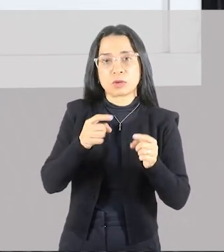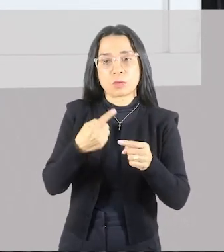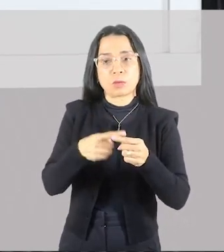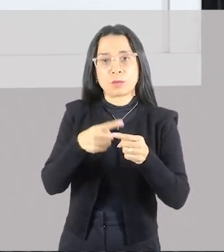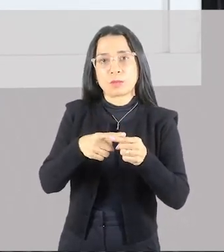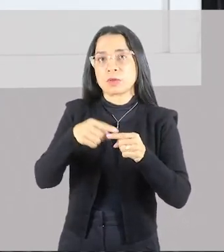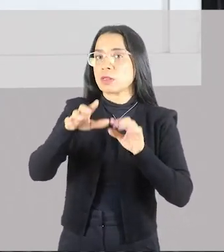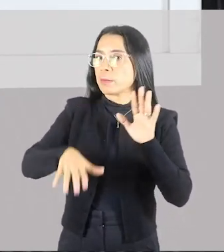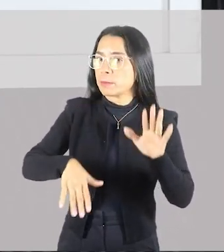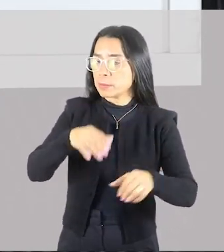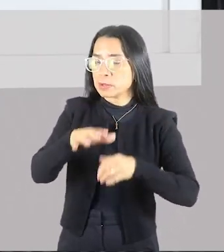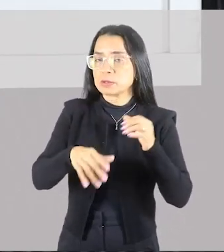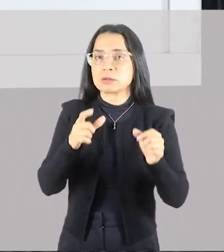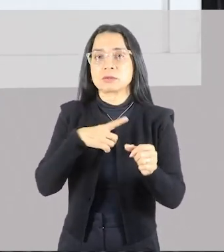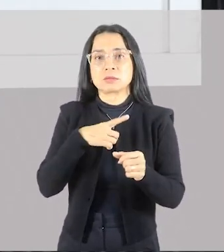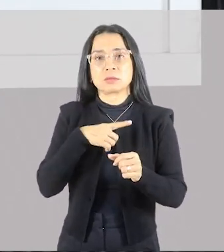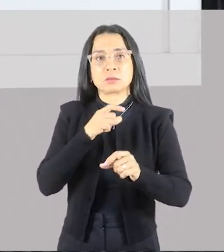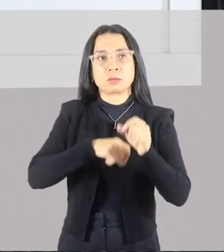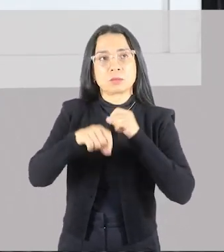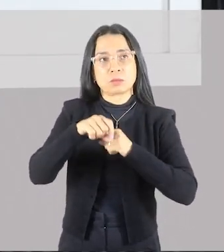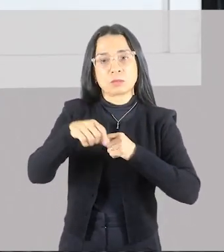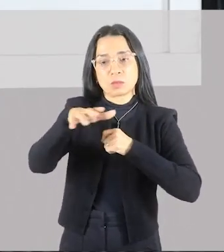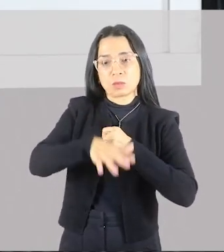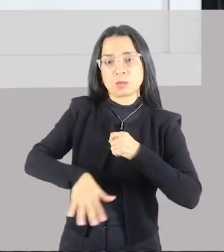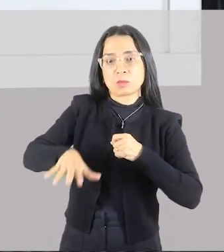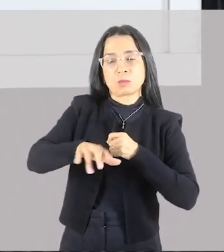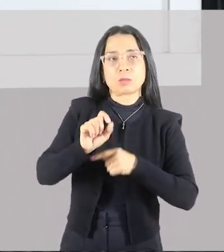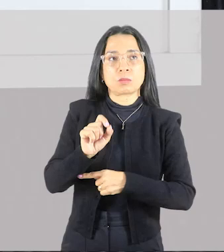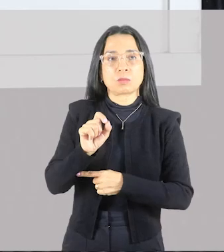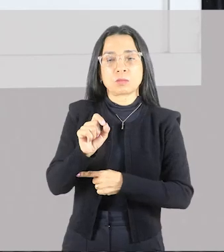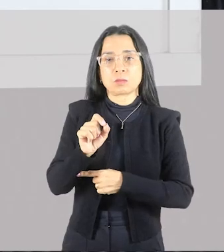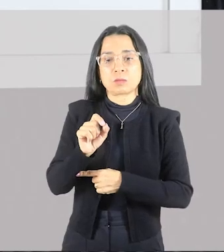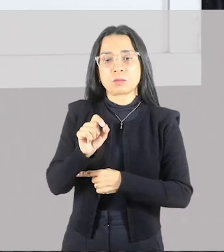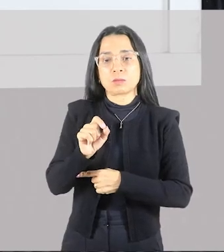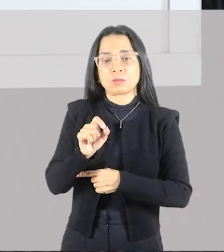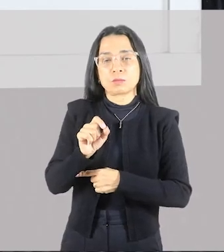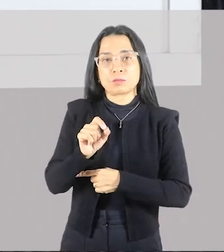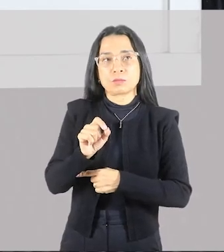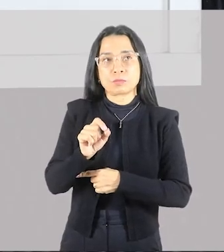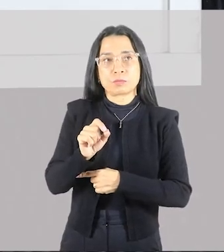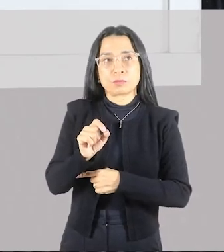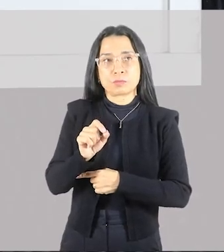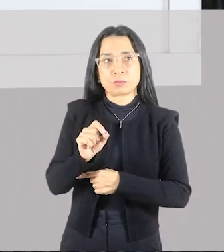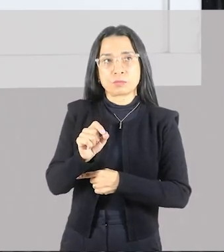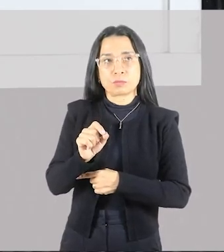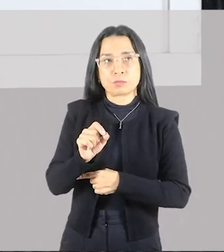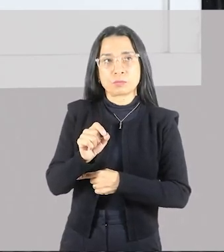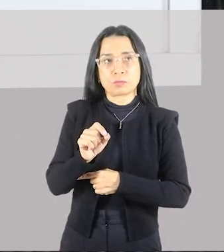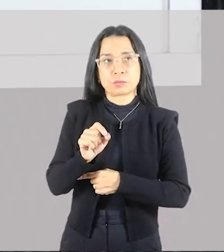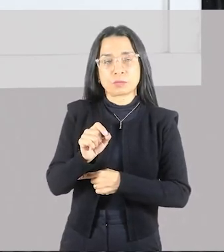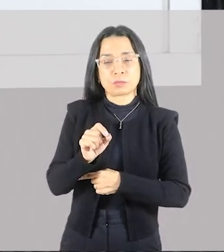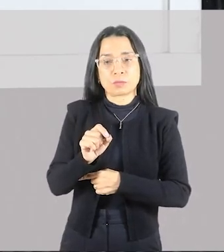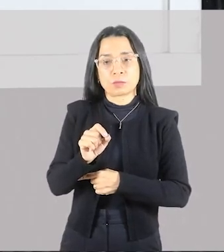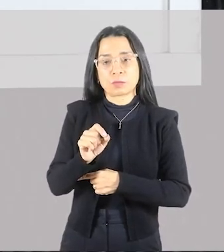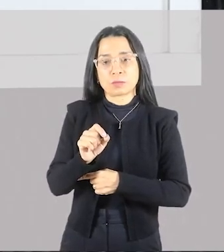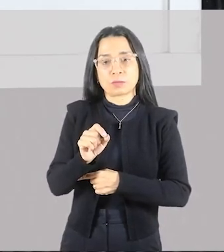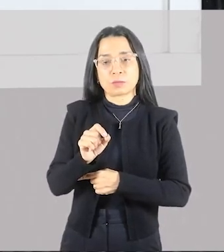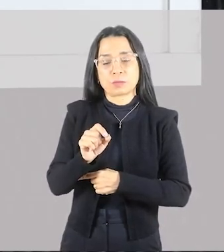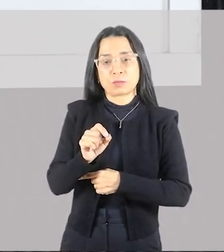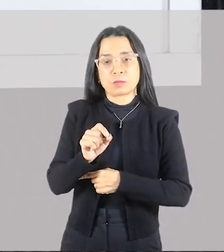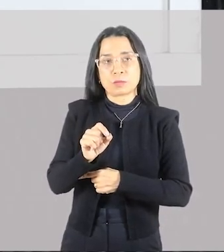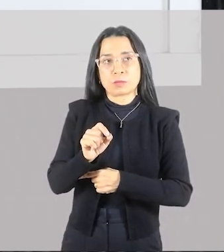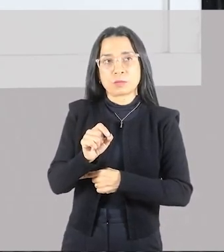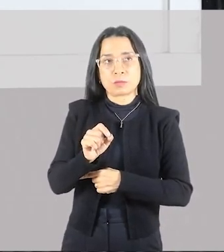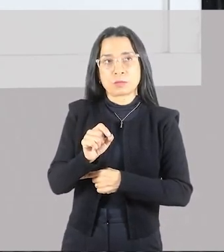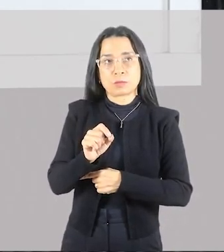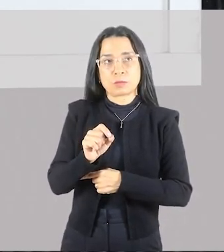deu. Certo? Então, a área da calçada vai ser... Vamos calcular a área total primeiro, tá, turma? É